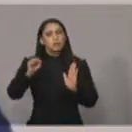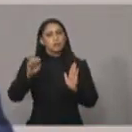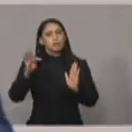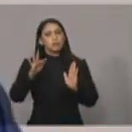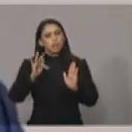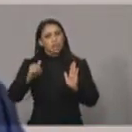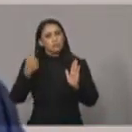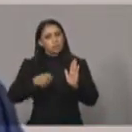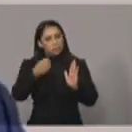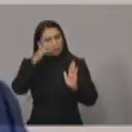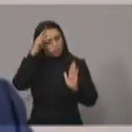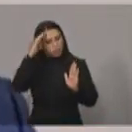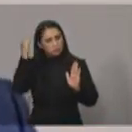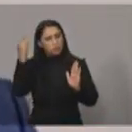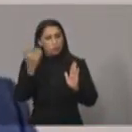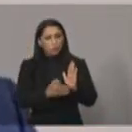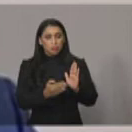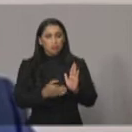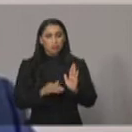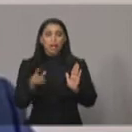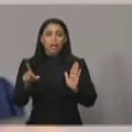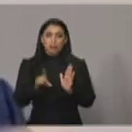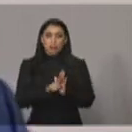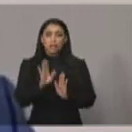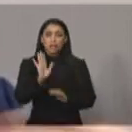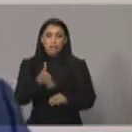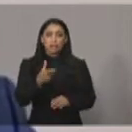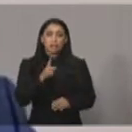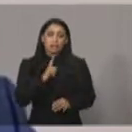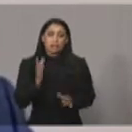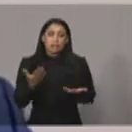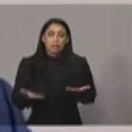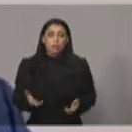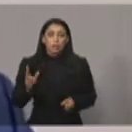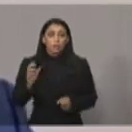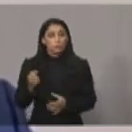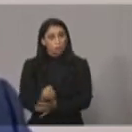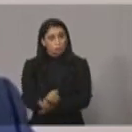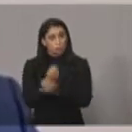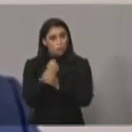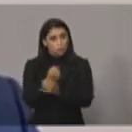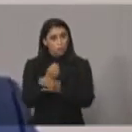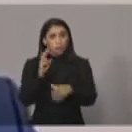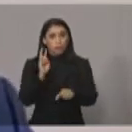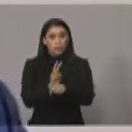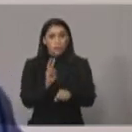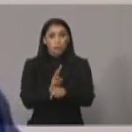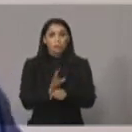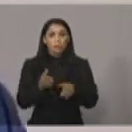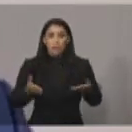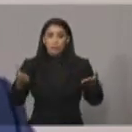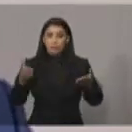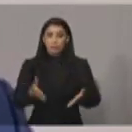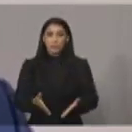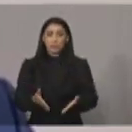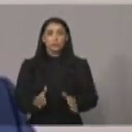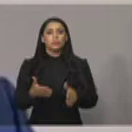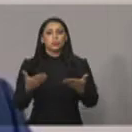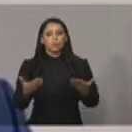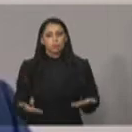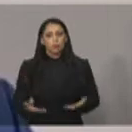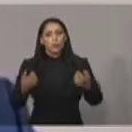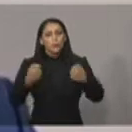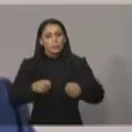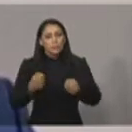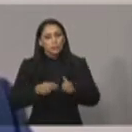legislações sobre tecnologia no Brasil já têm sido inclusivas, protetivas e com ampla participação multissetorial. Por essa razão é que precisamos